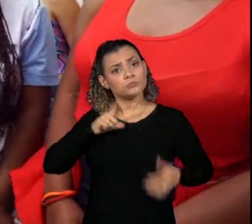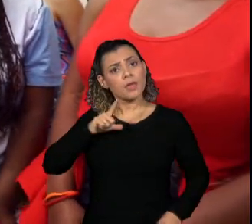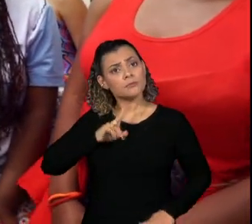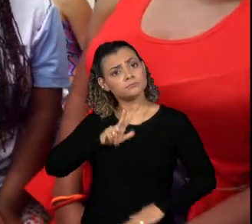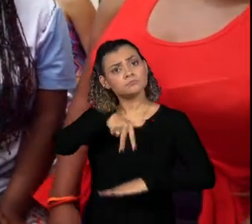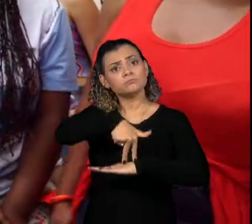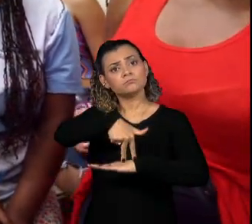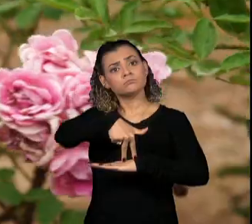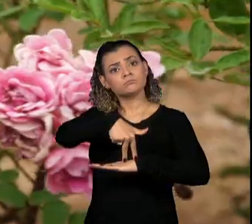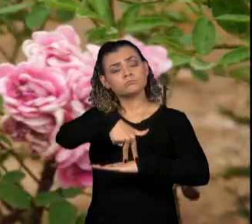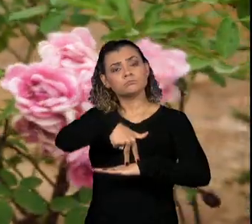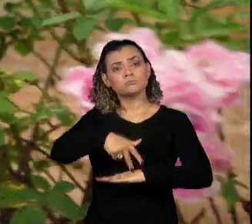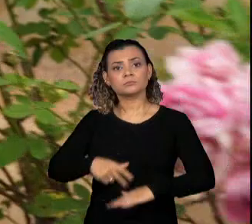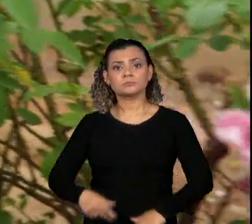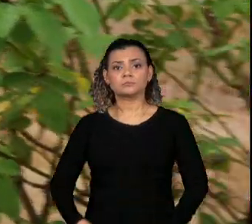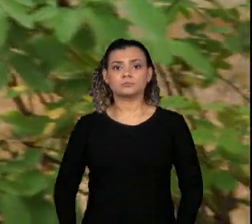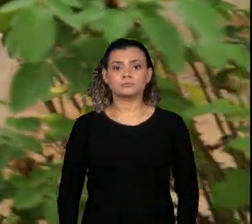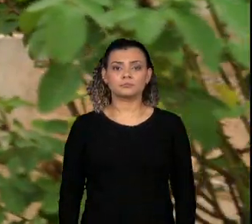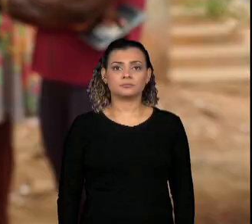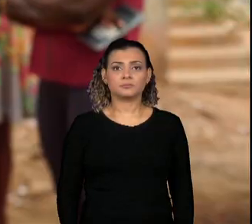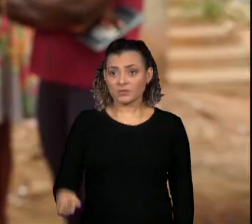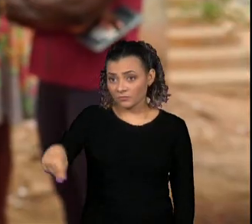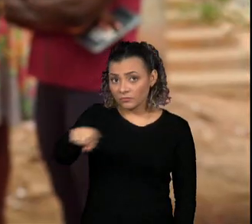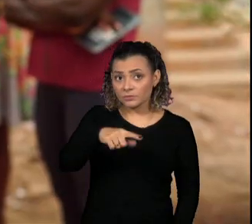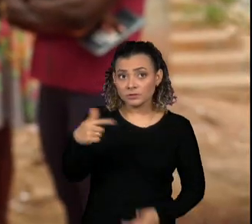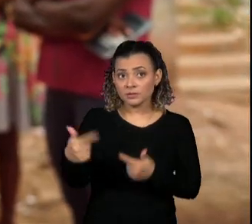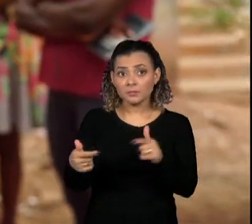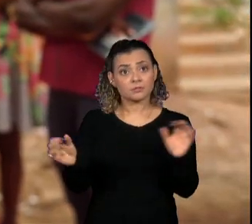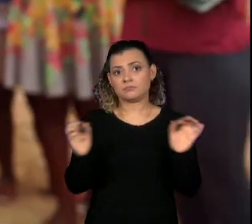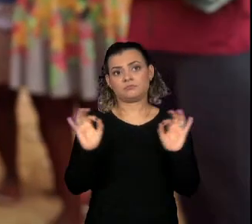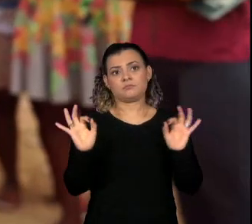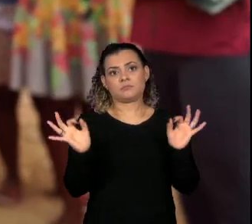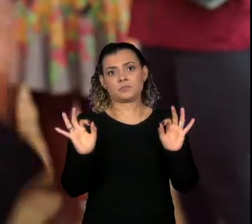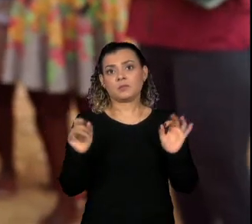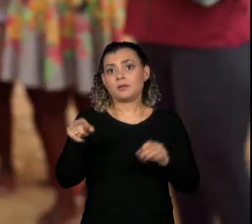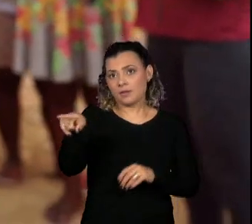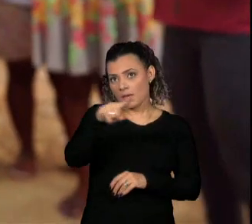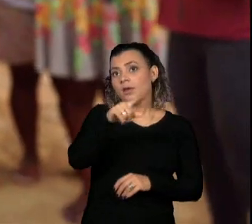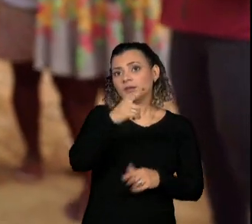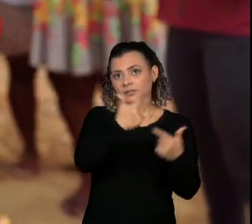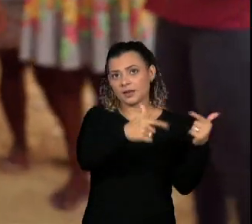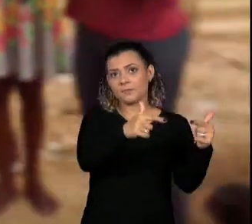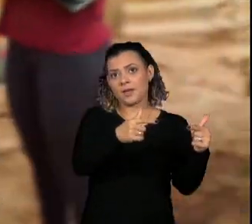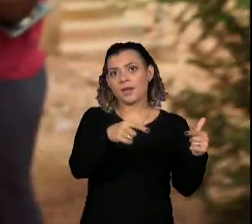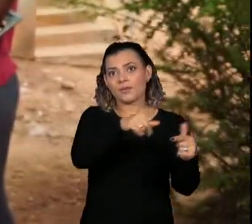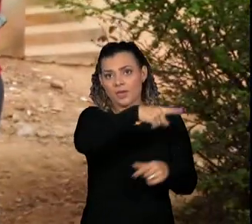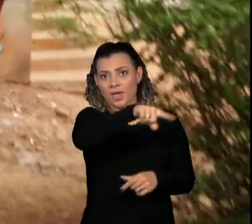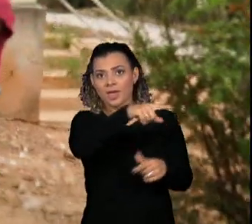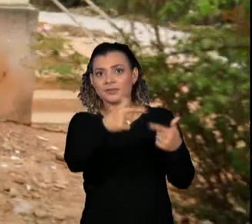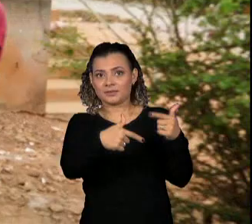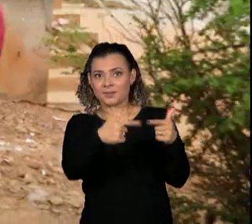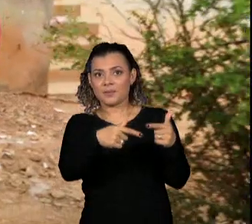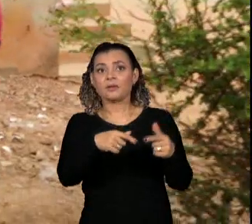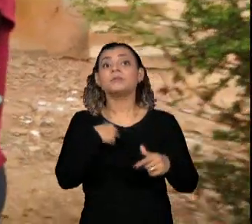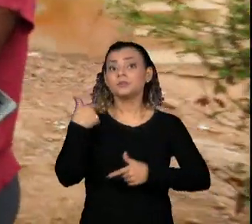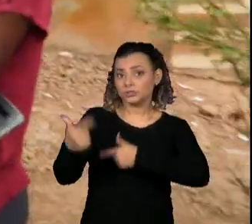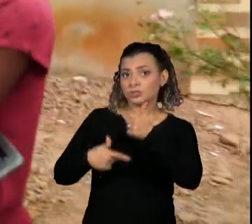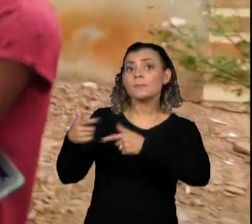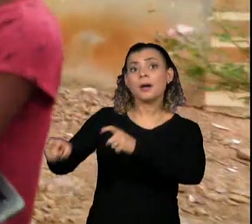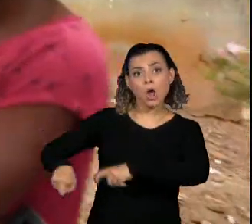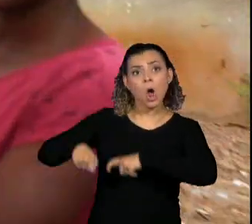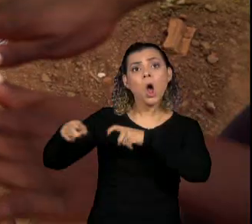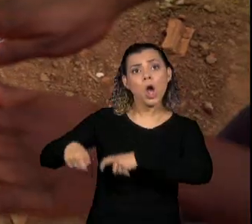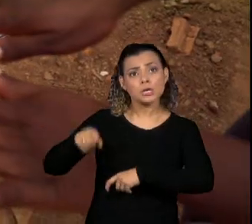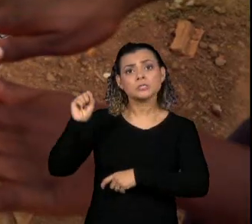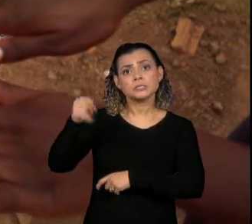é a ferida acesa. Vocês trabalham? Não. Ela sim. Se lasca na roça, a gente lasca na roça,